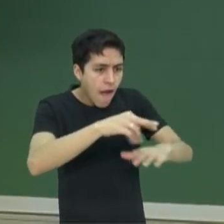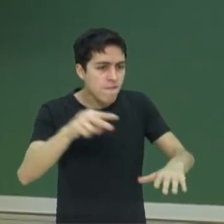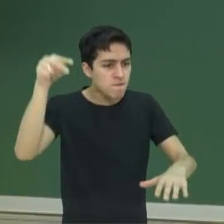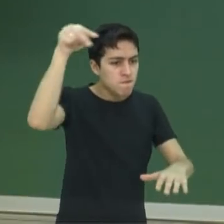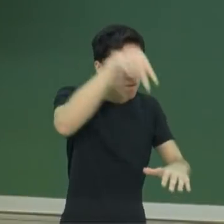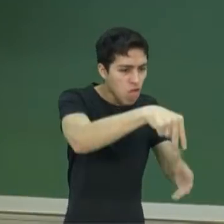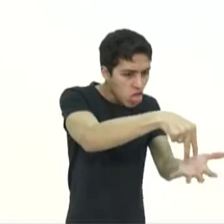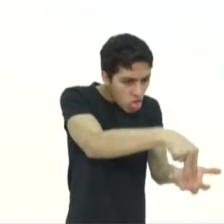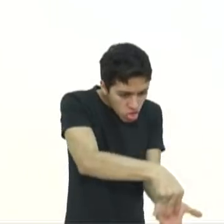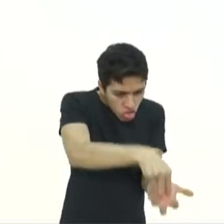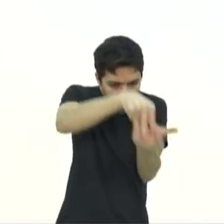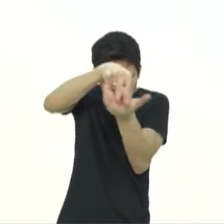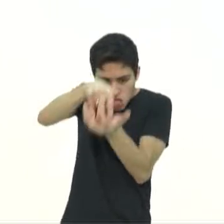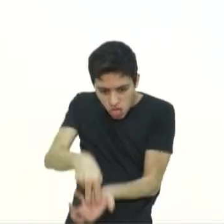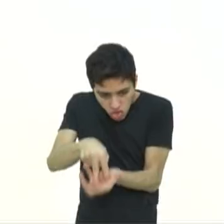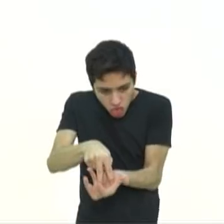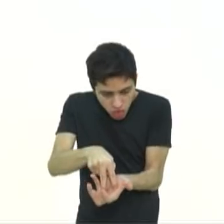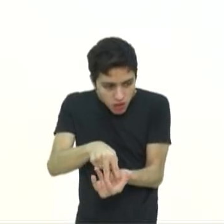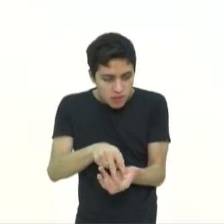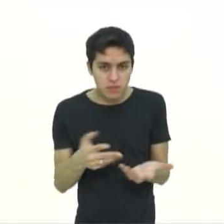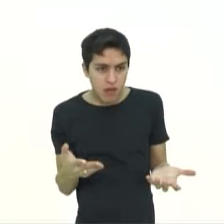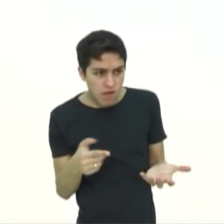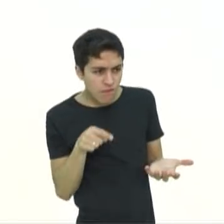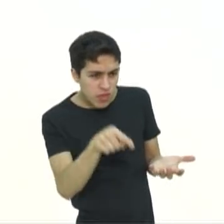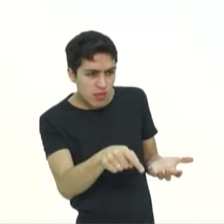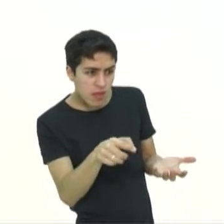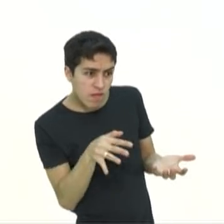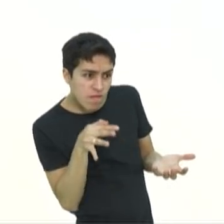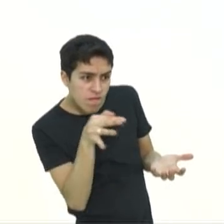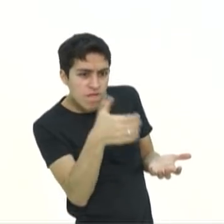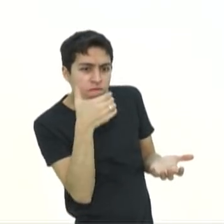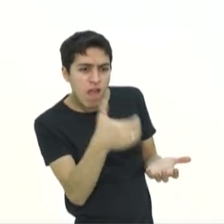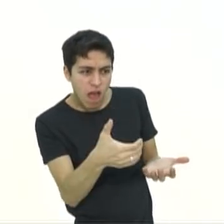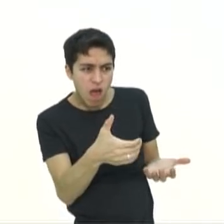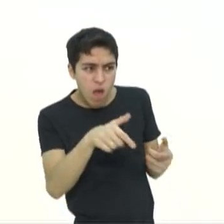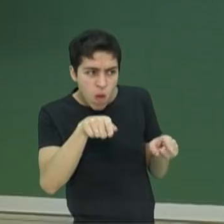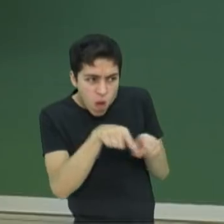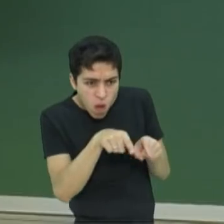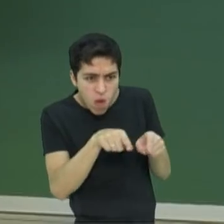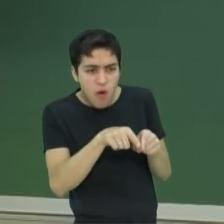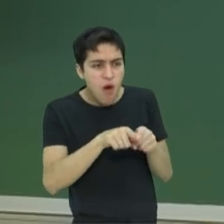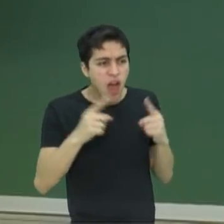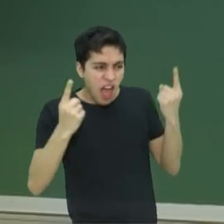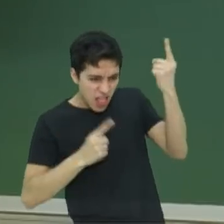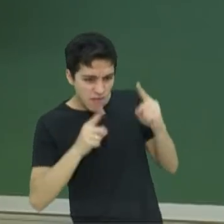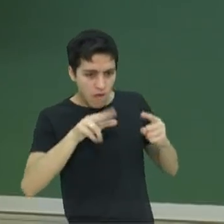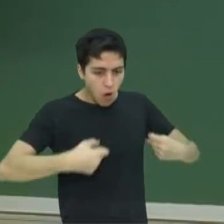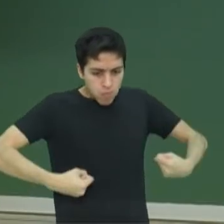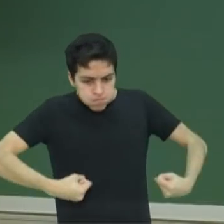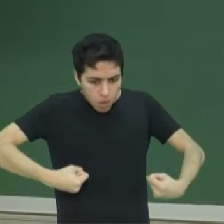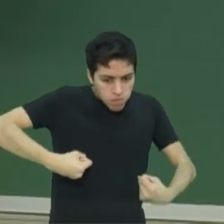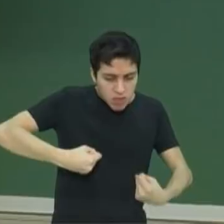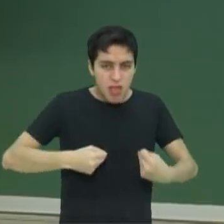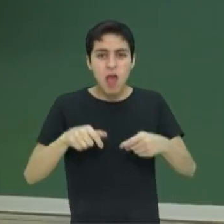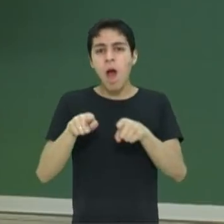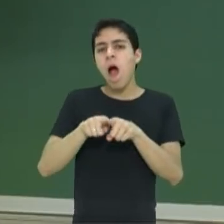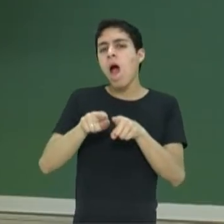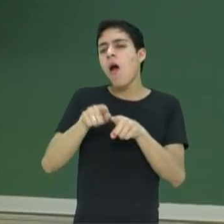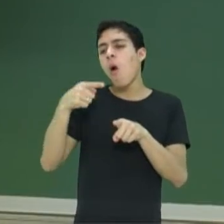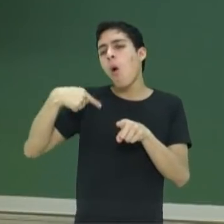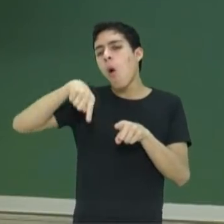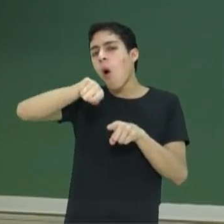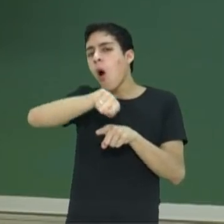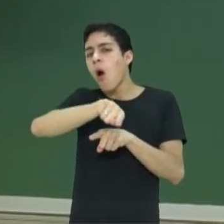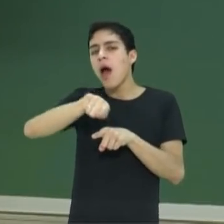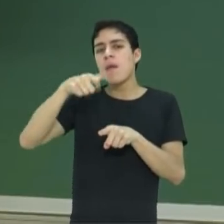E no Natal, vai ser Papai Noel, né? E Rei Momo no Carnaval? Também. Ela está aí fazendo uma graça, de certa forma, com